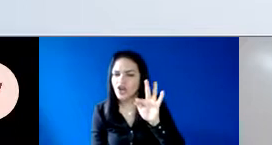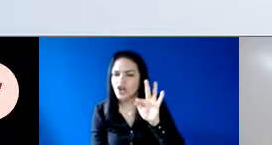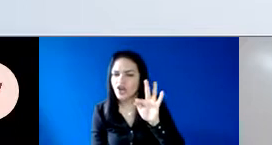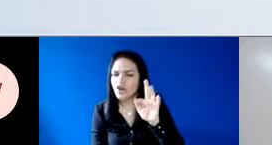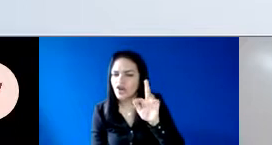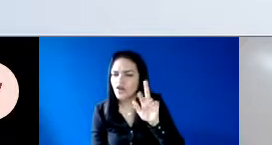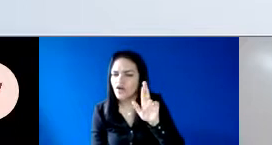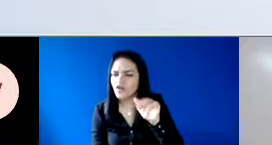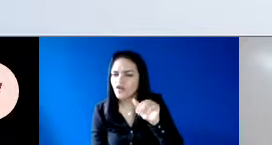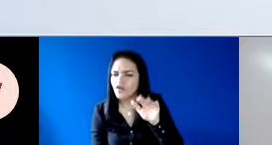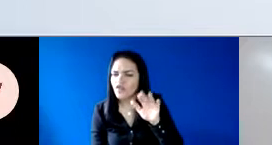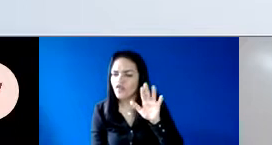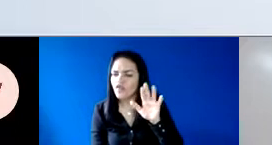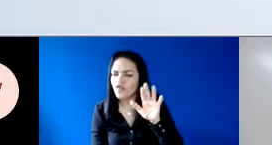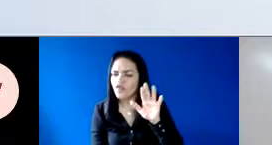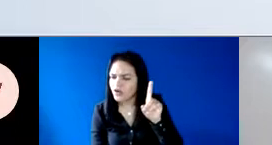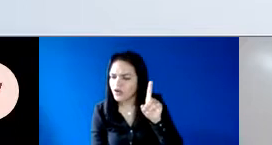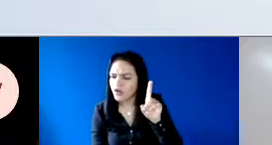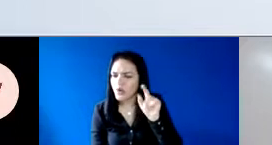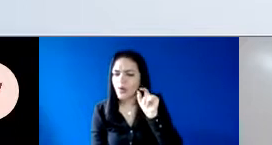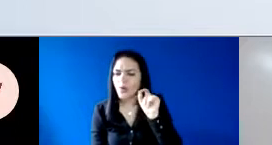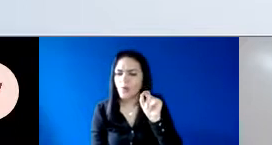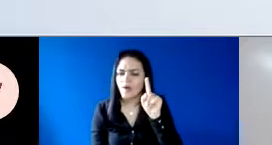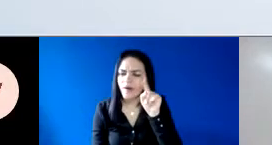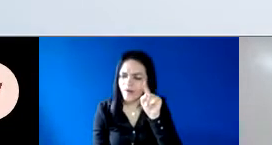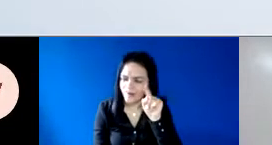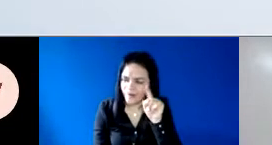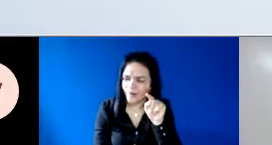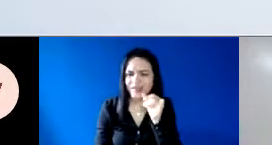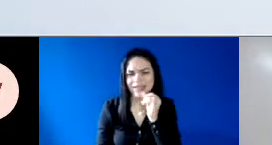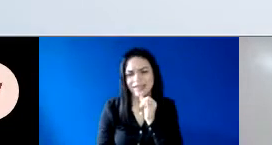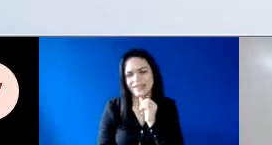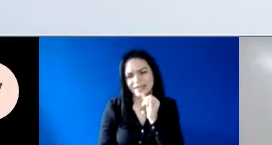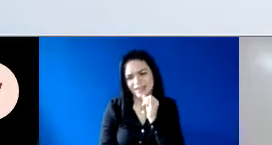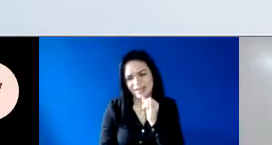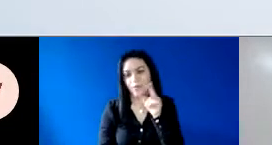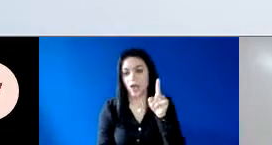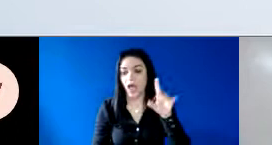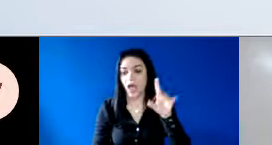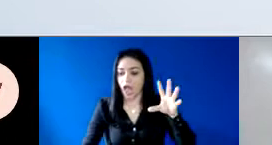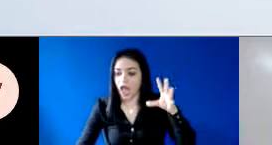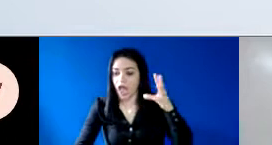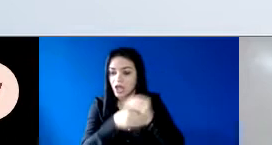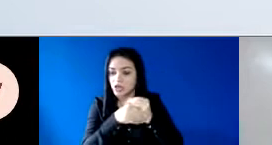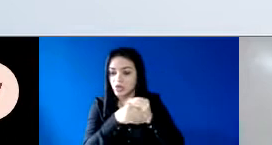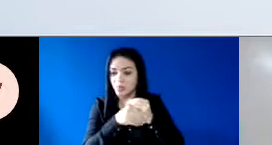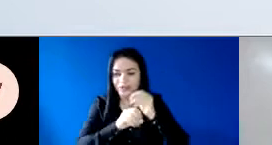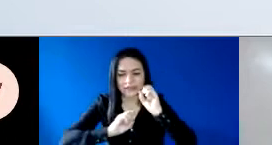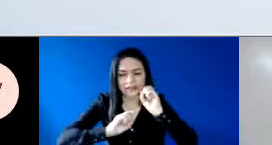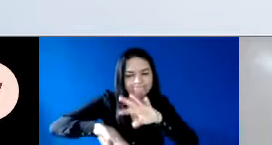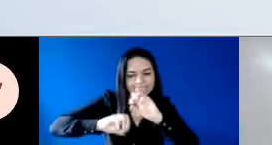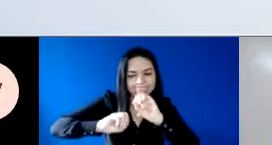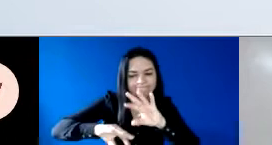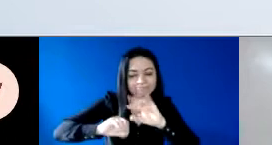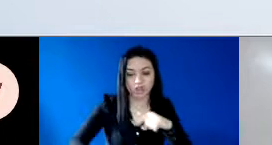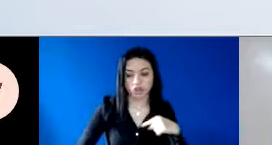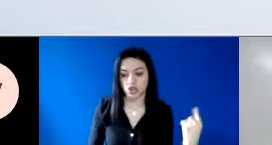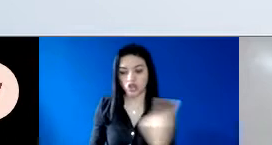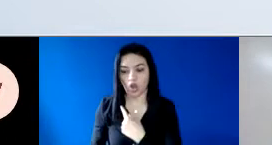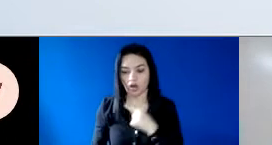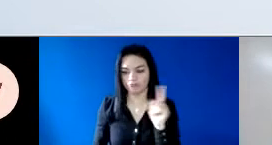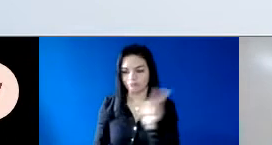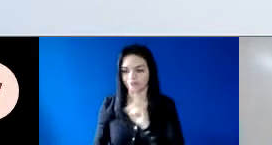que foi mesmo a grande contribuição desse cara? Qual é a grande contribuição? A contribuição dele é nos ensinar que nós não somos